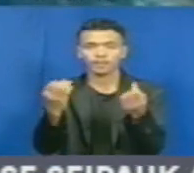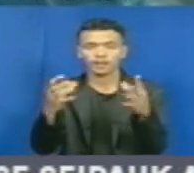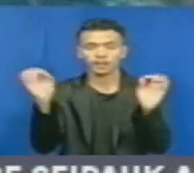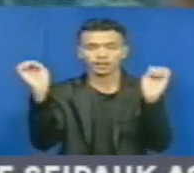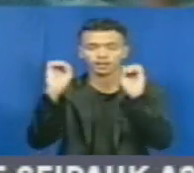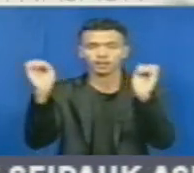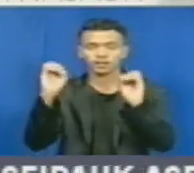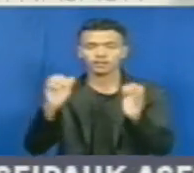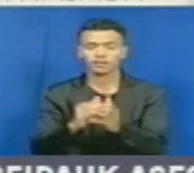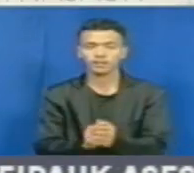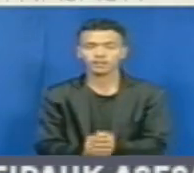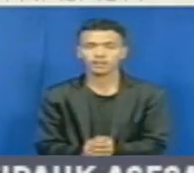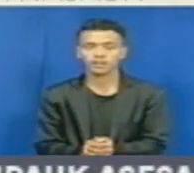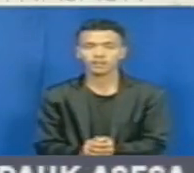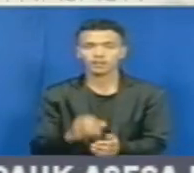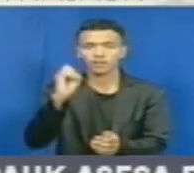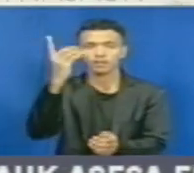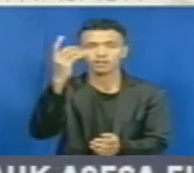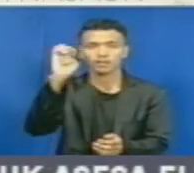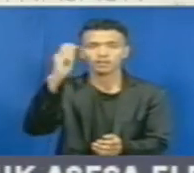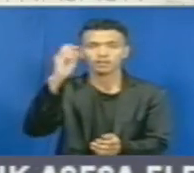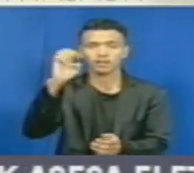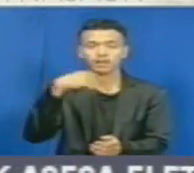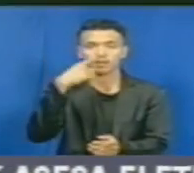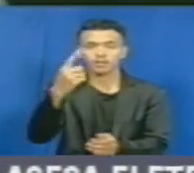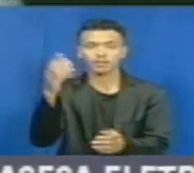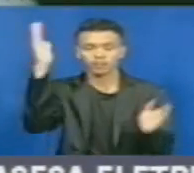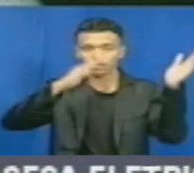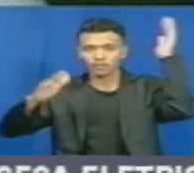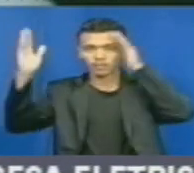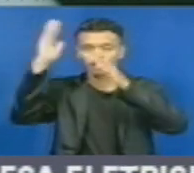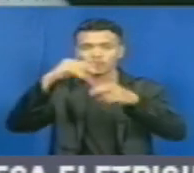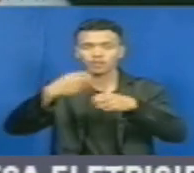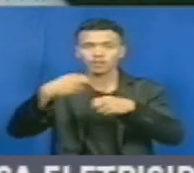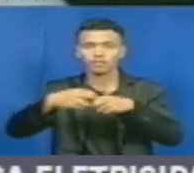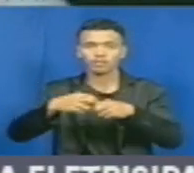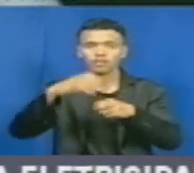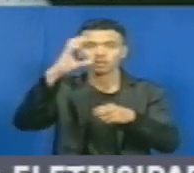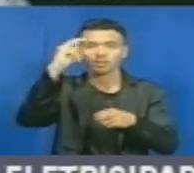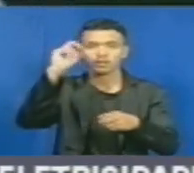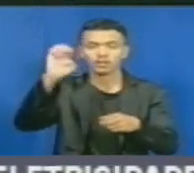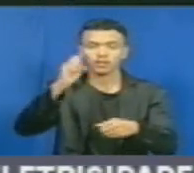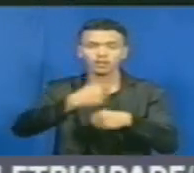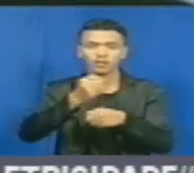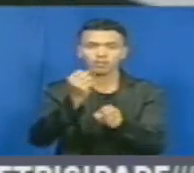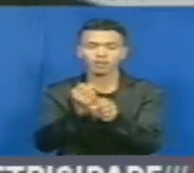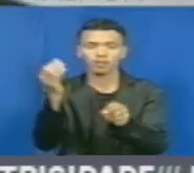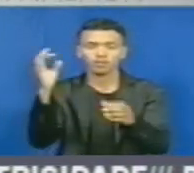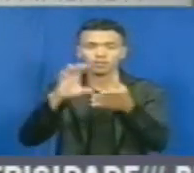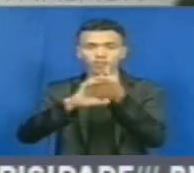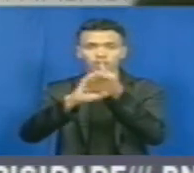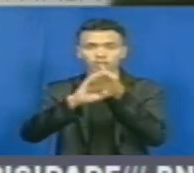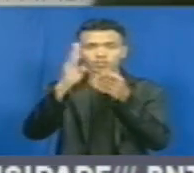IHA. Odete Maria Belo considera problema NE dificulta o órgão eleitoral atuar o processo de recenseamento